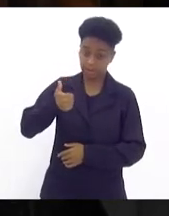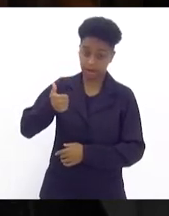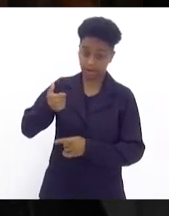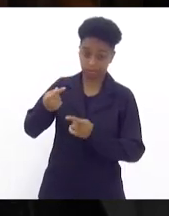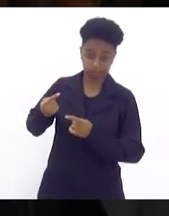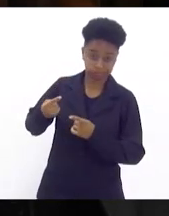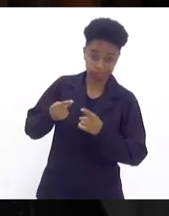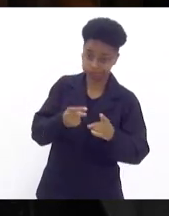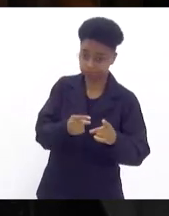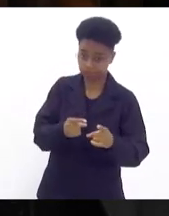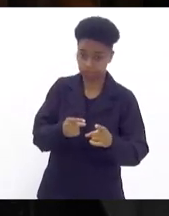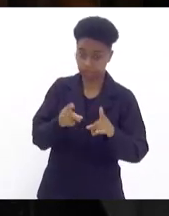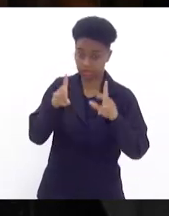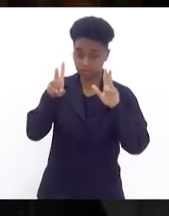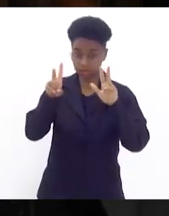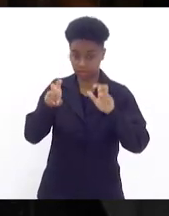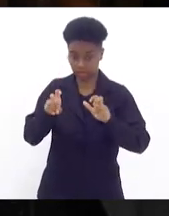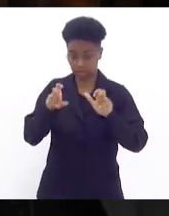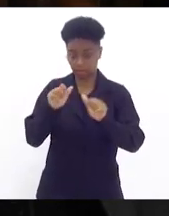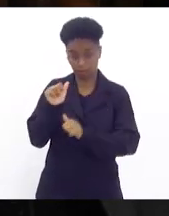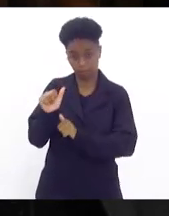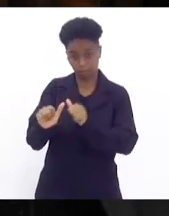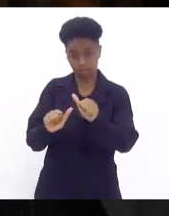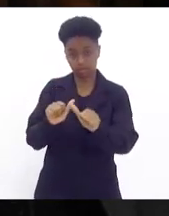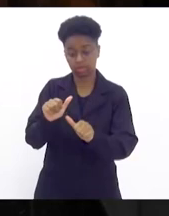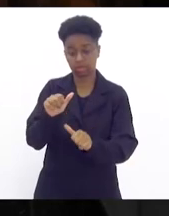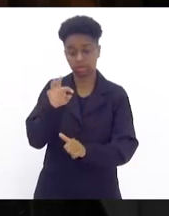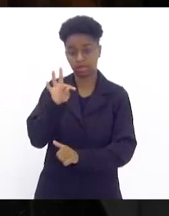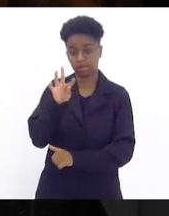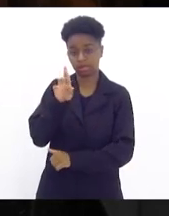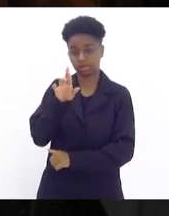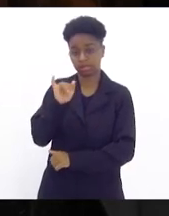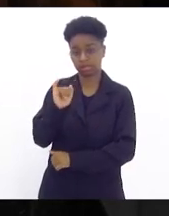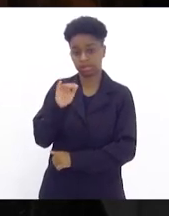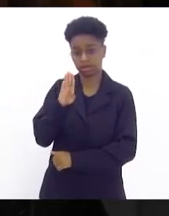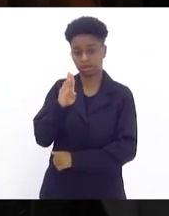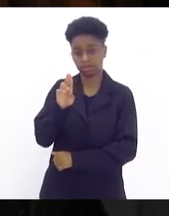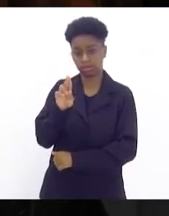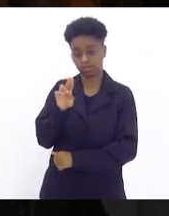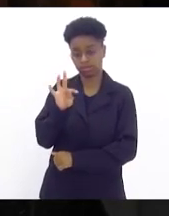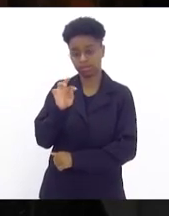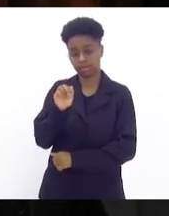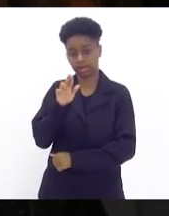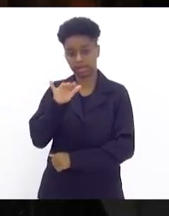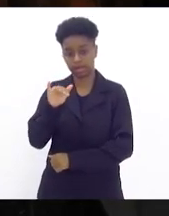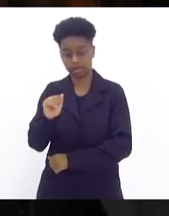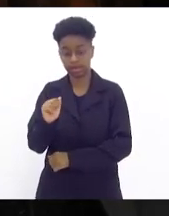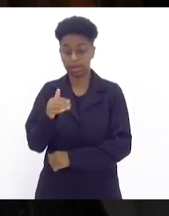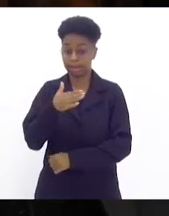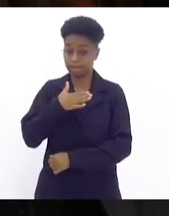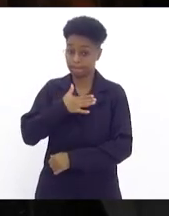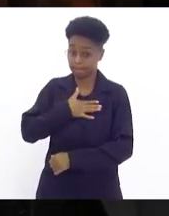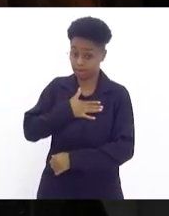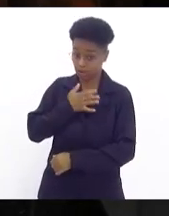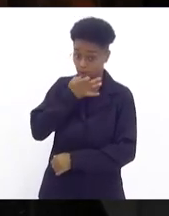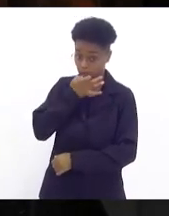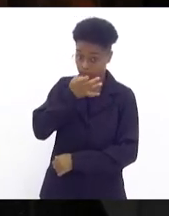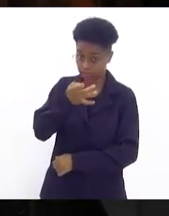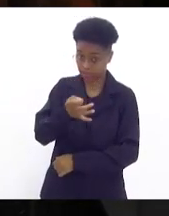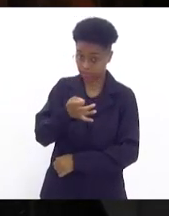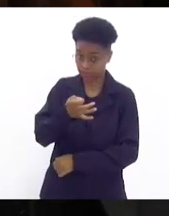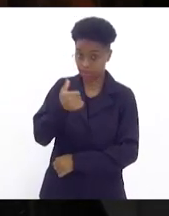tributária no meu entendimento a primeira etapa da reforma tributária